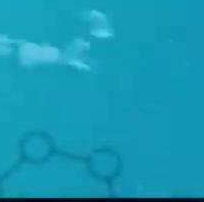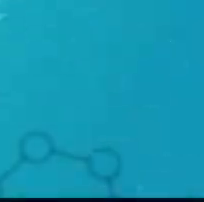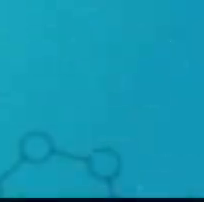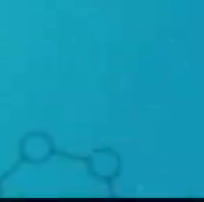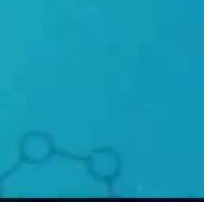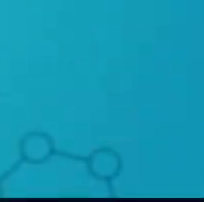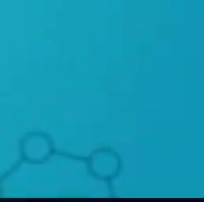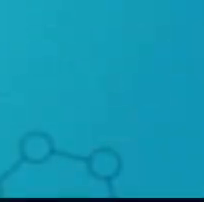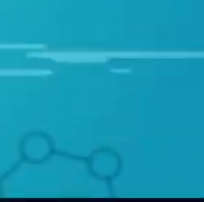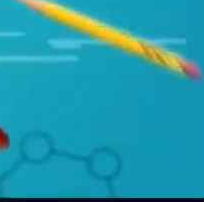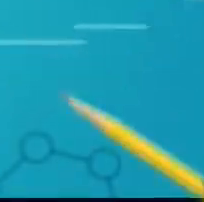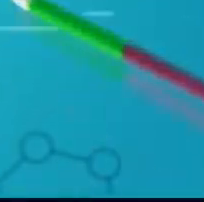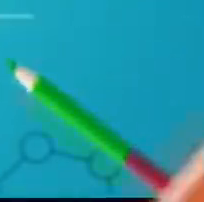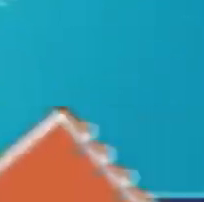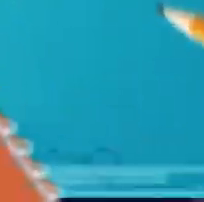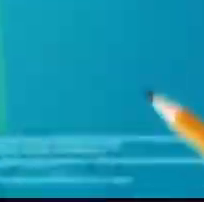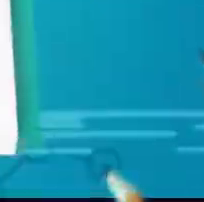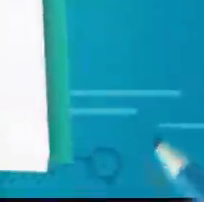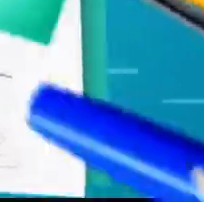Música